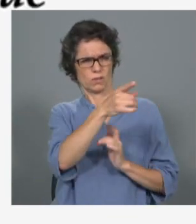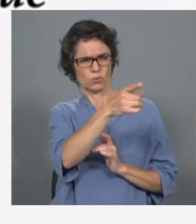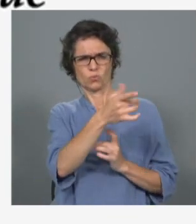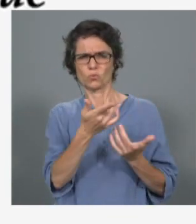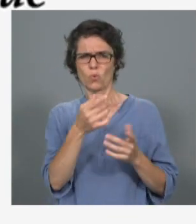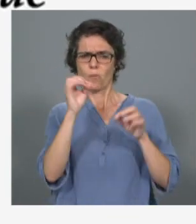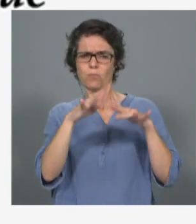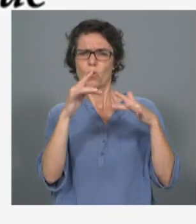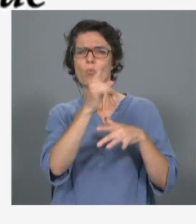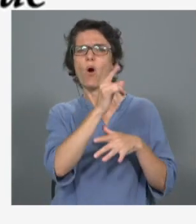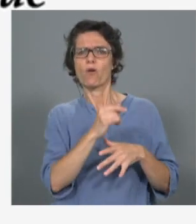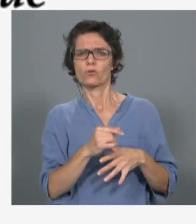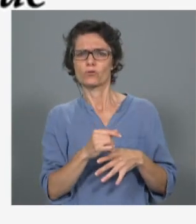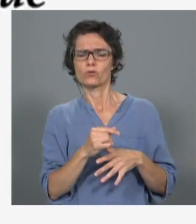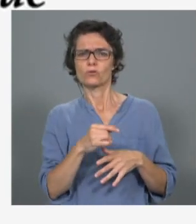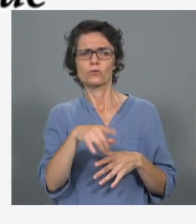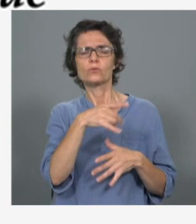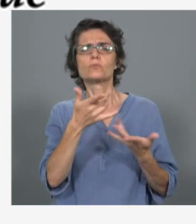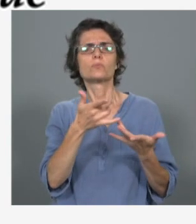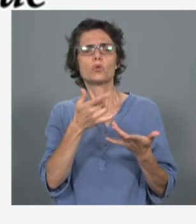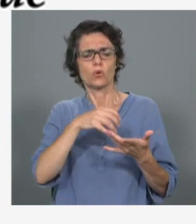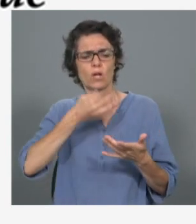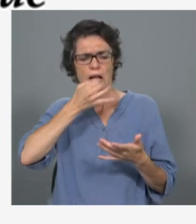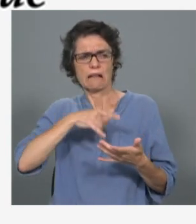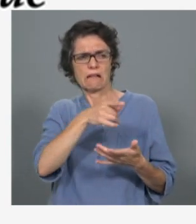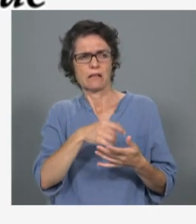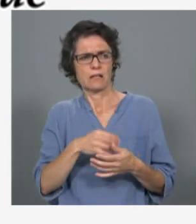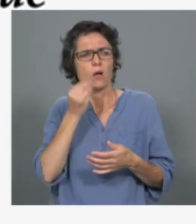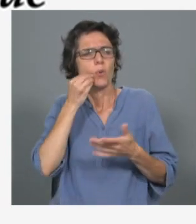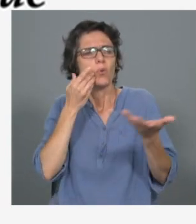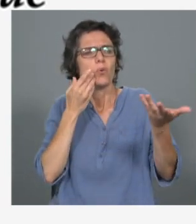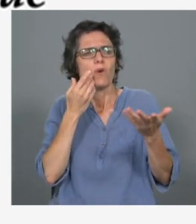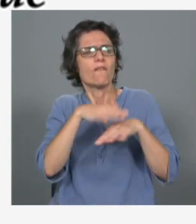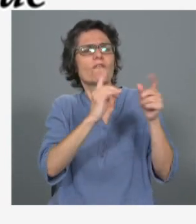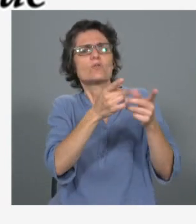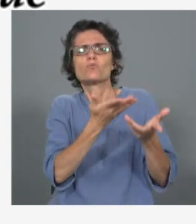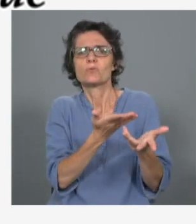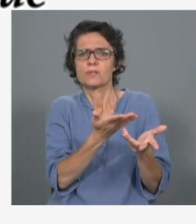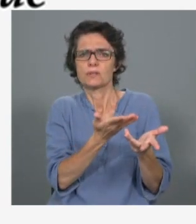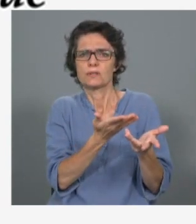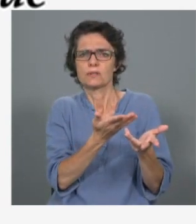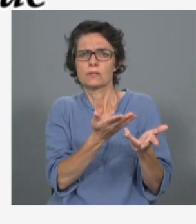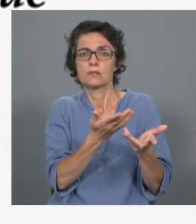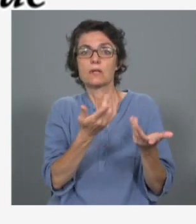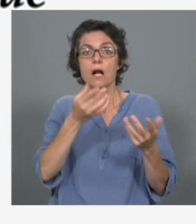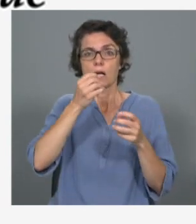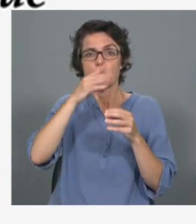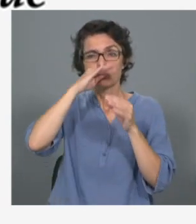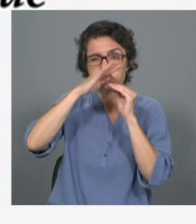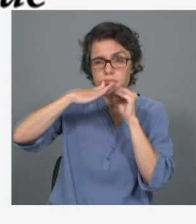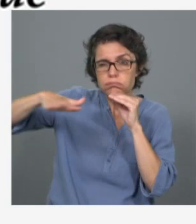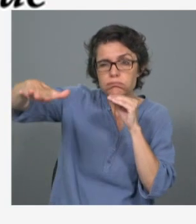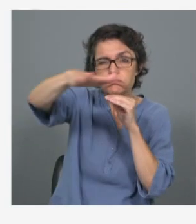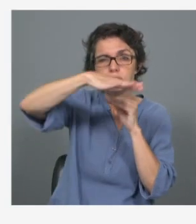que nós vejamos e acreditemos em ti? Que obra realizas? No deserto, os nossos